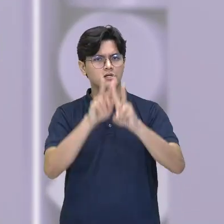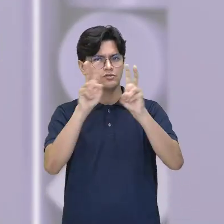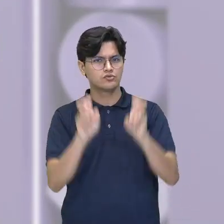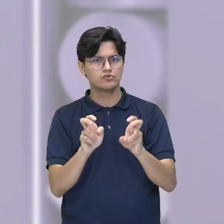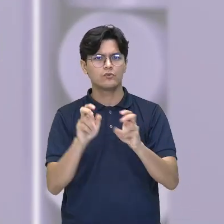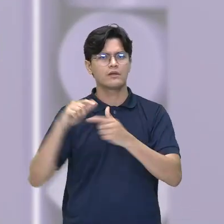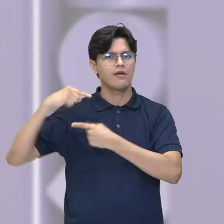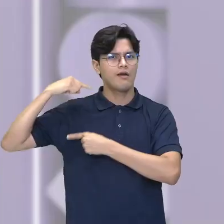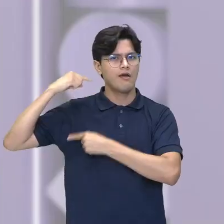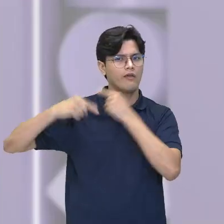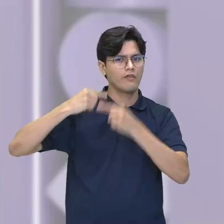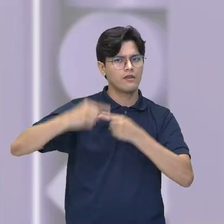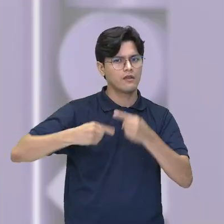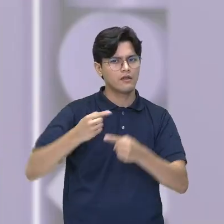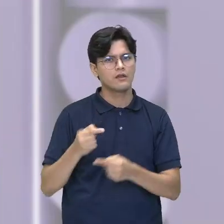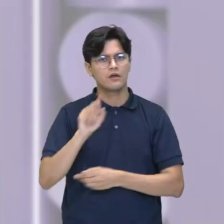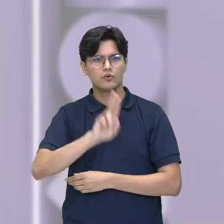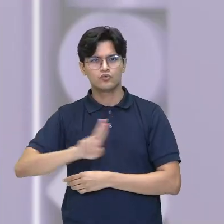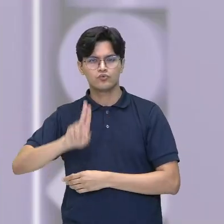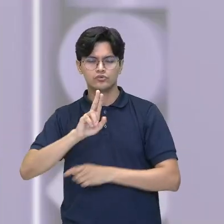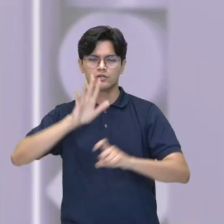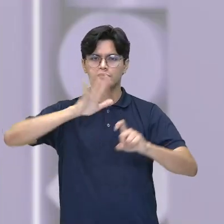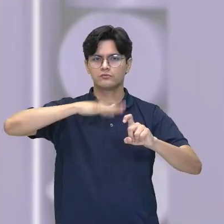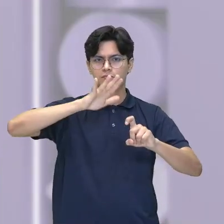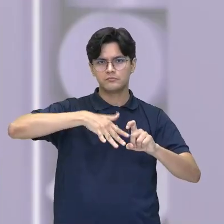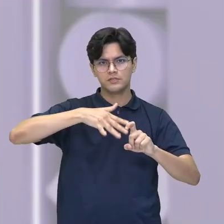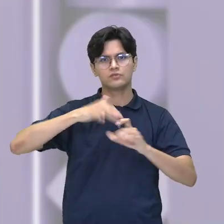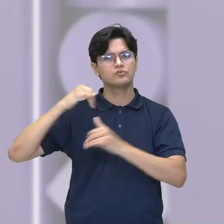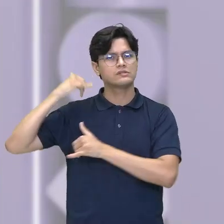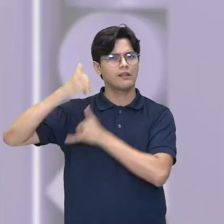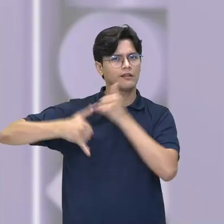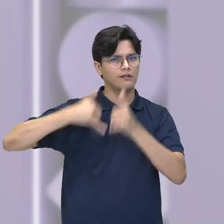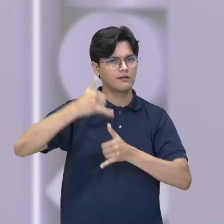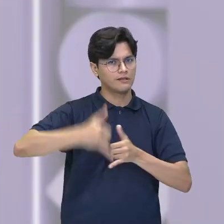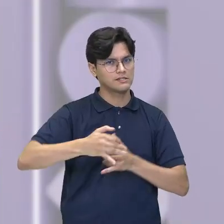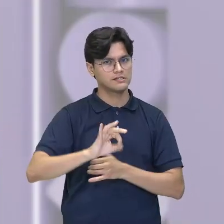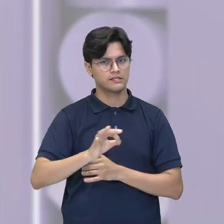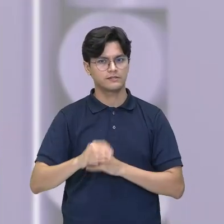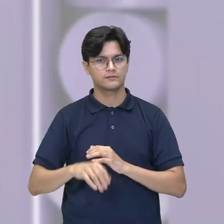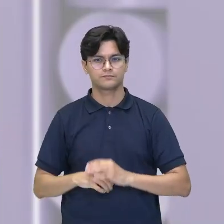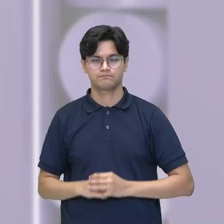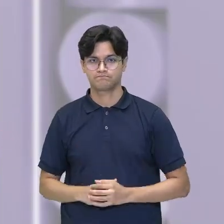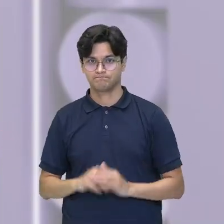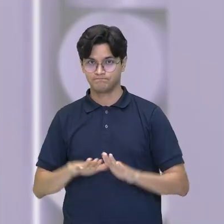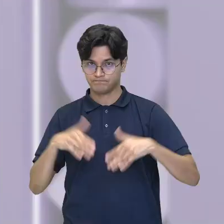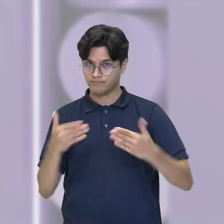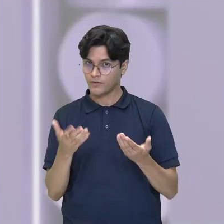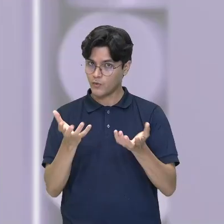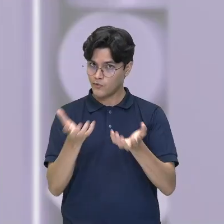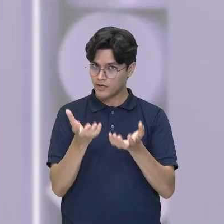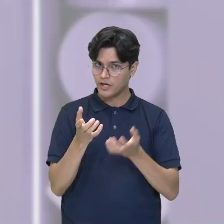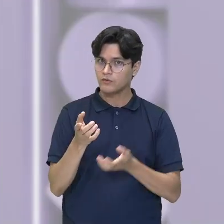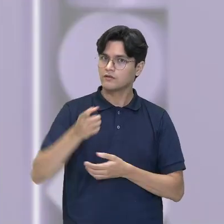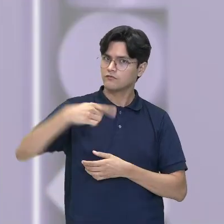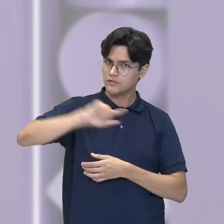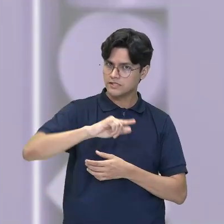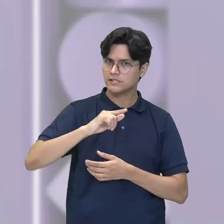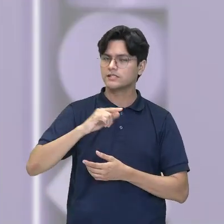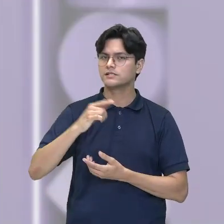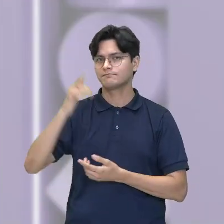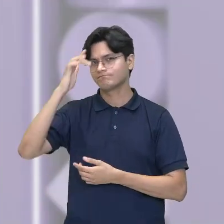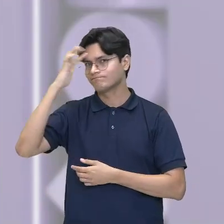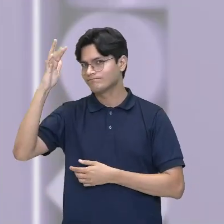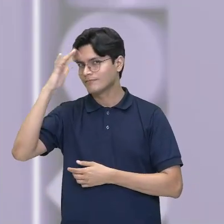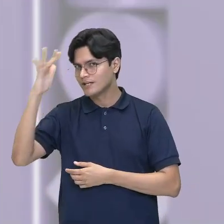a partir dos seus mitos, das suas lendas, né? Então, quero que você faça essa relação entre